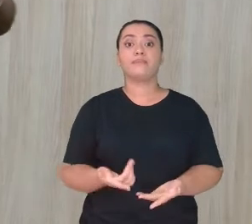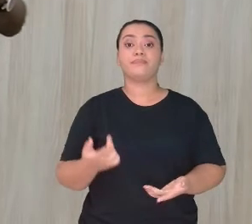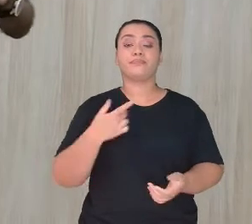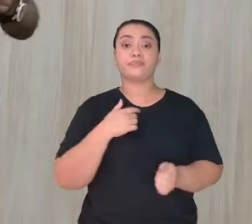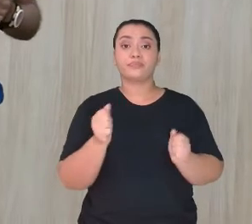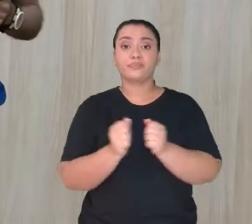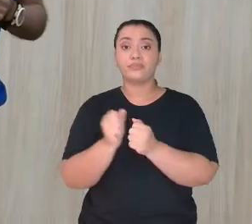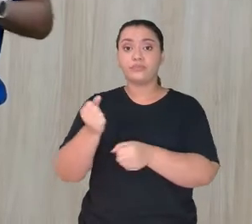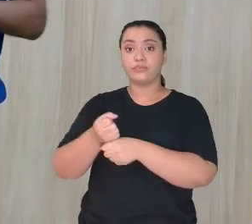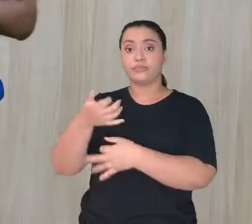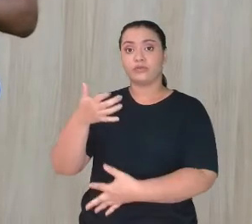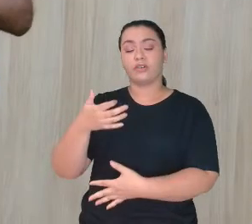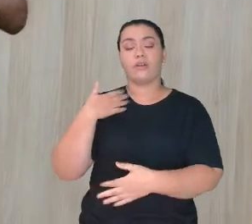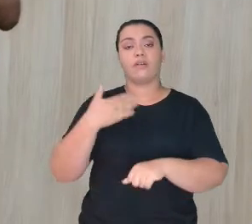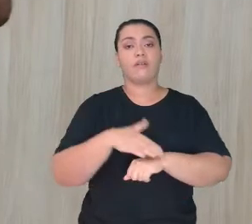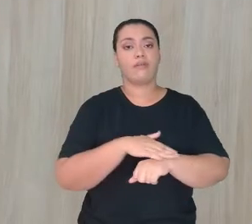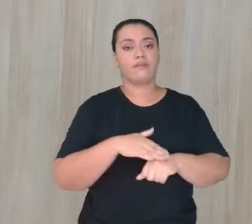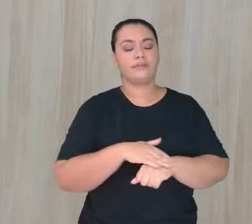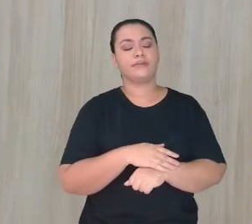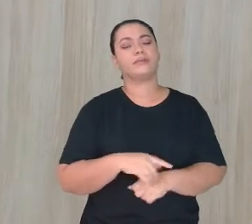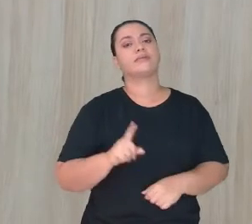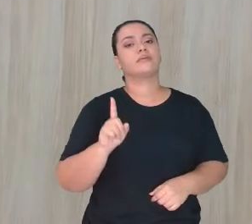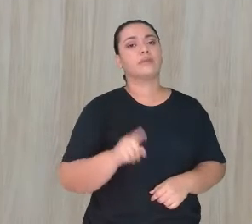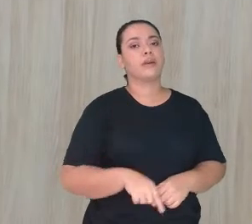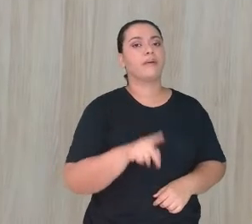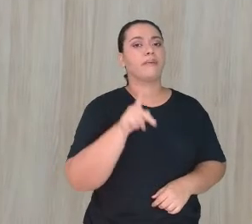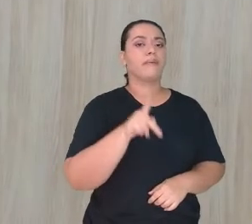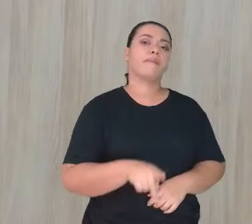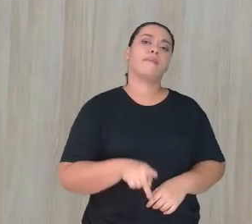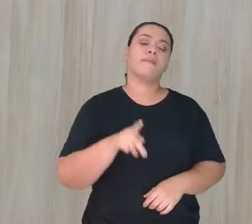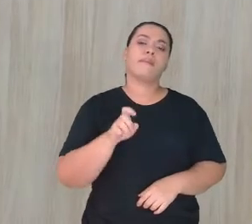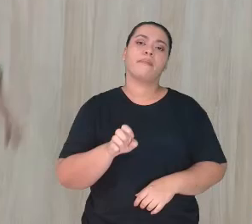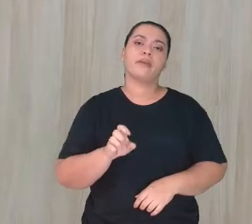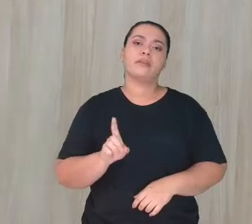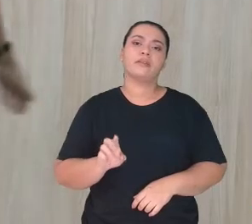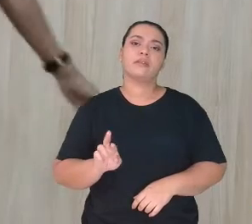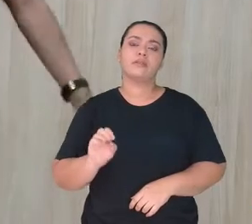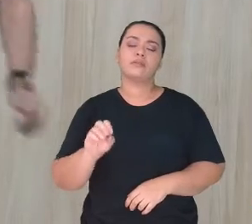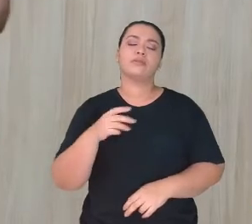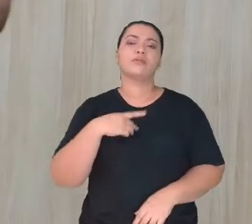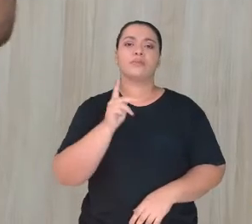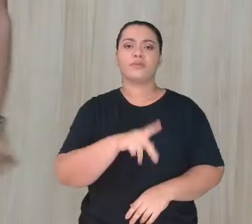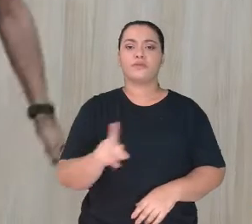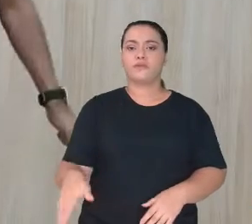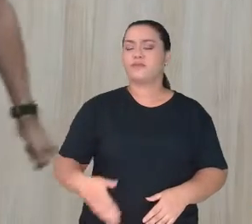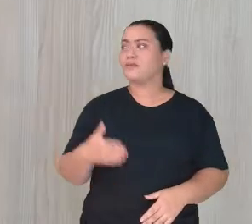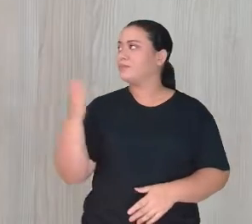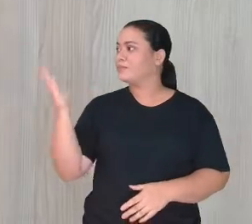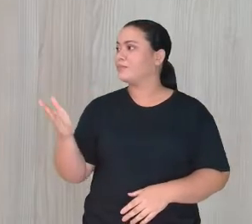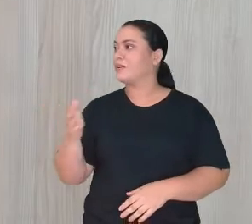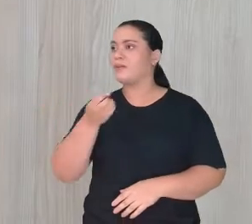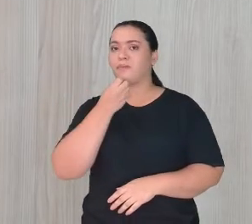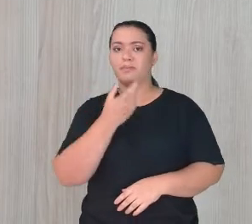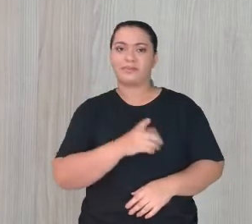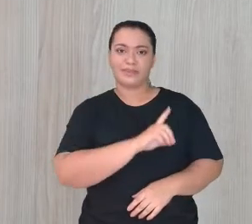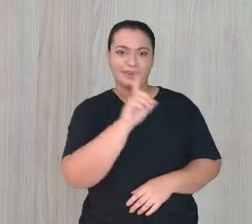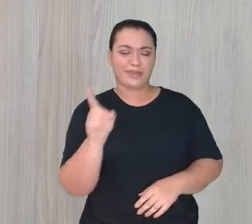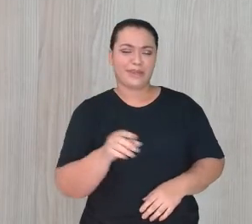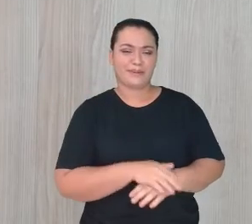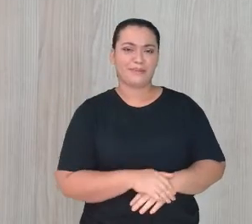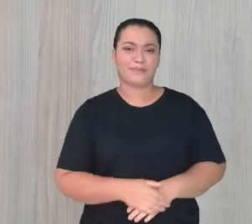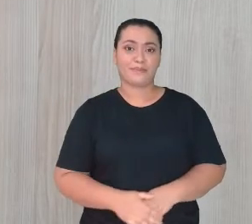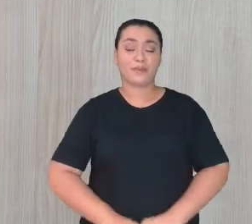no chat aí, conversando sobre isso, é o professor Pedro. E aí, Pedro, bom dia, galerinha.